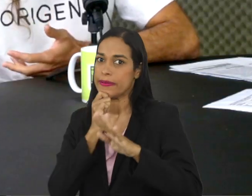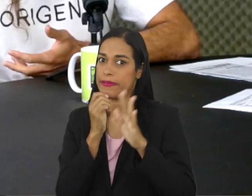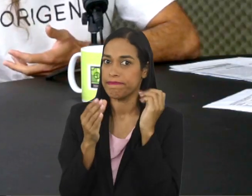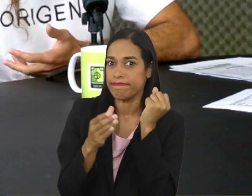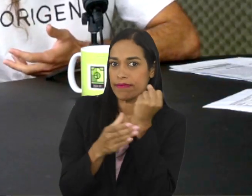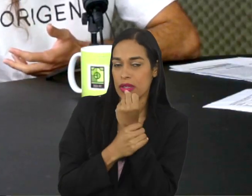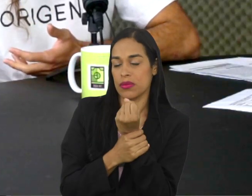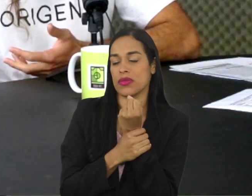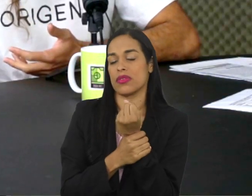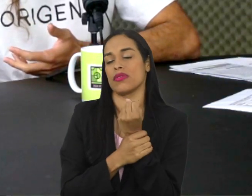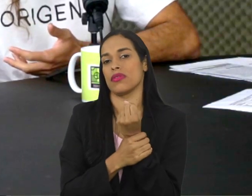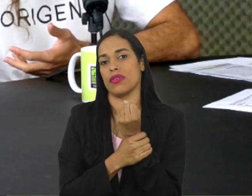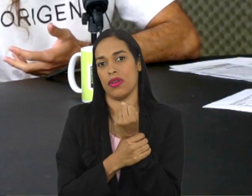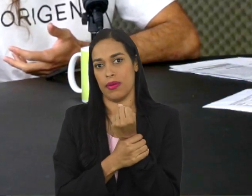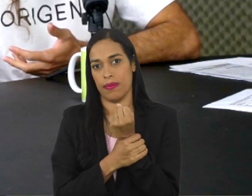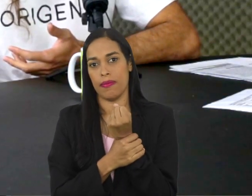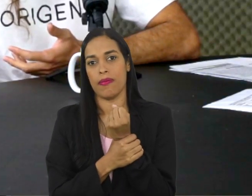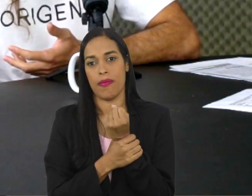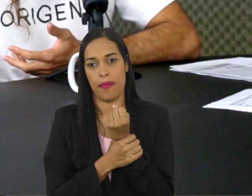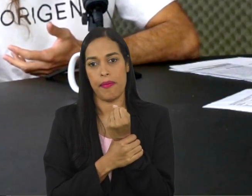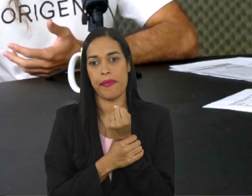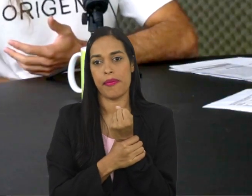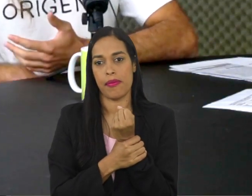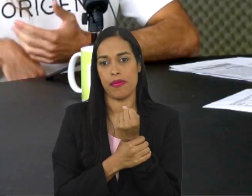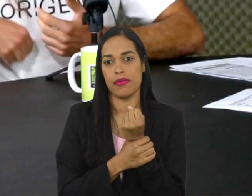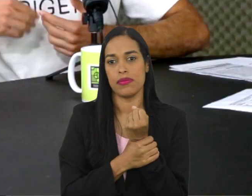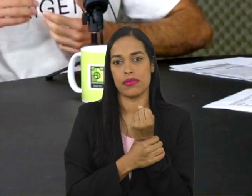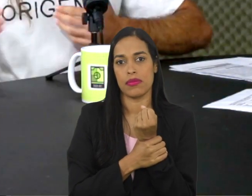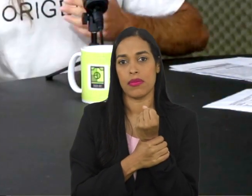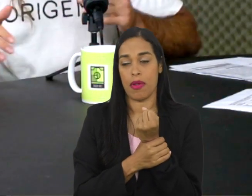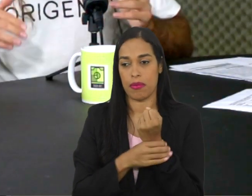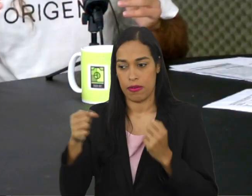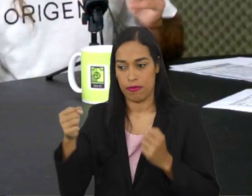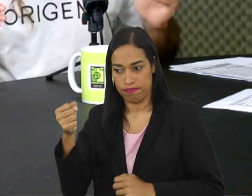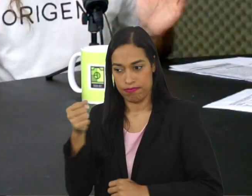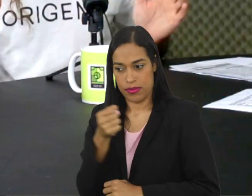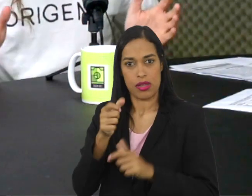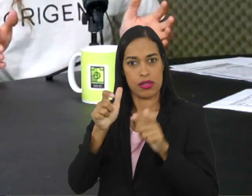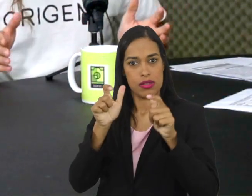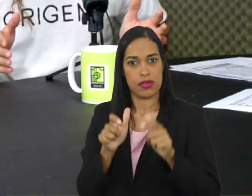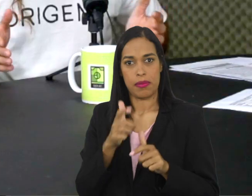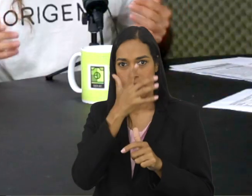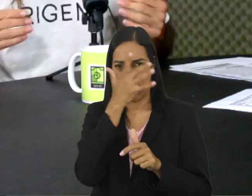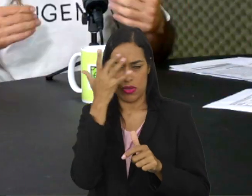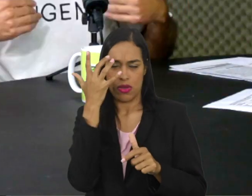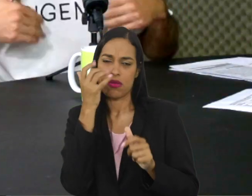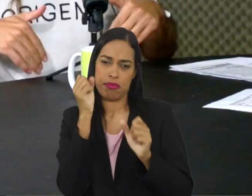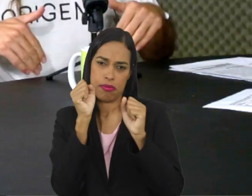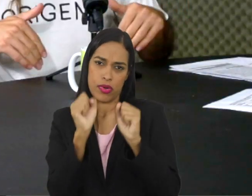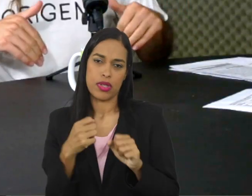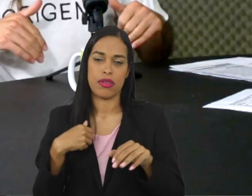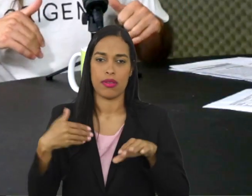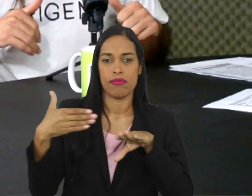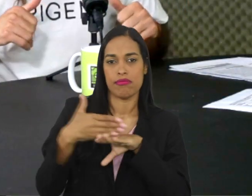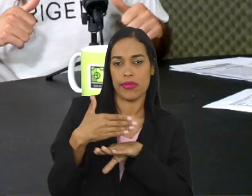inseguro, tanto por, de repente, estar ocupando um espaço de alguém que poderia estar lá, quanto também por digamos, não